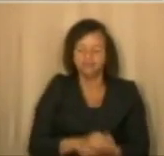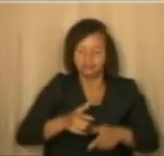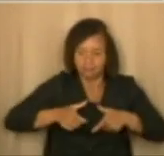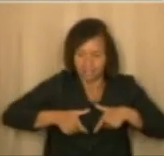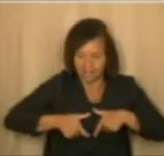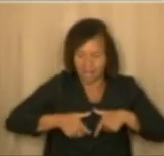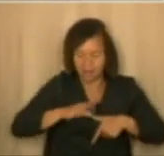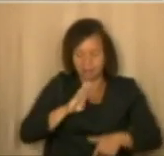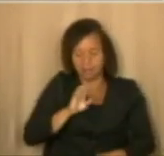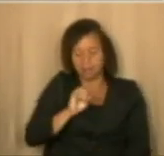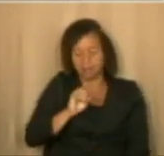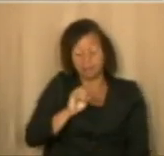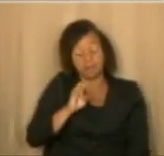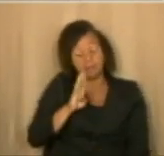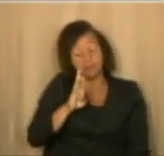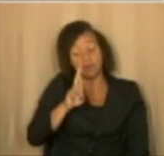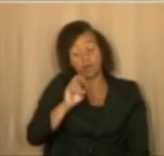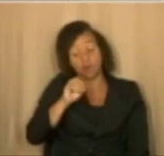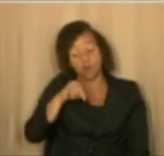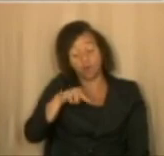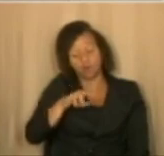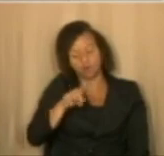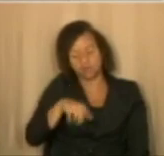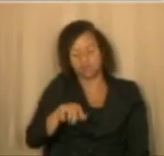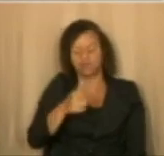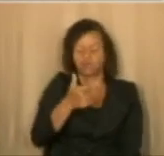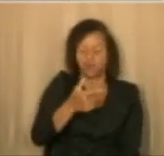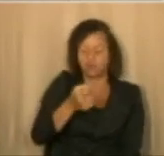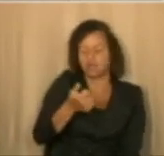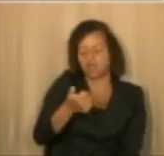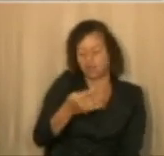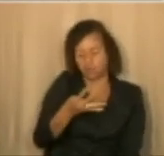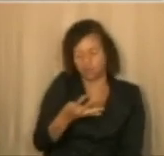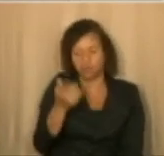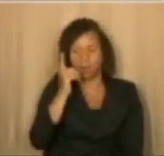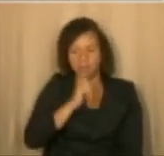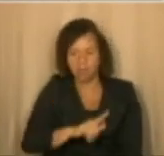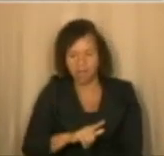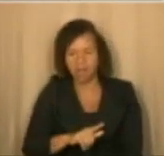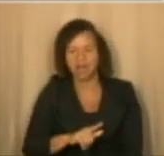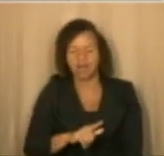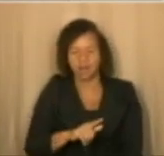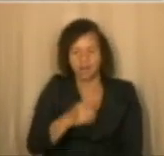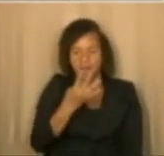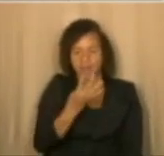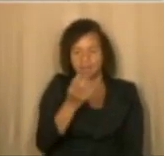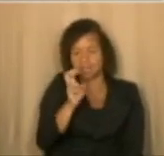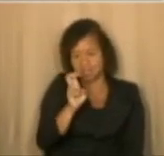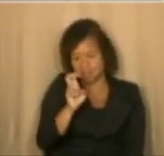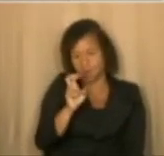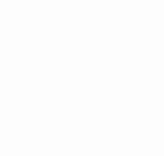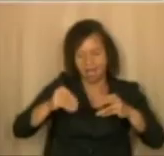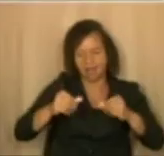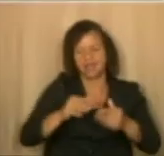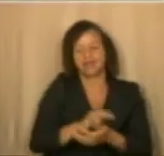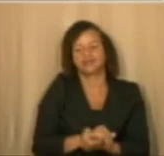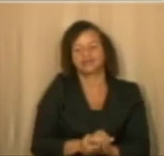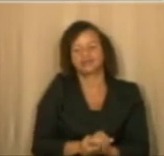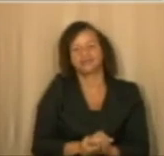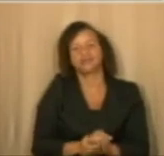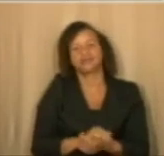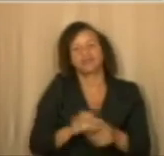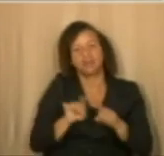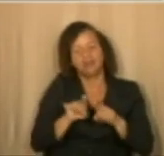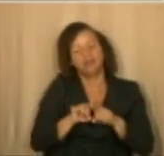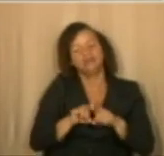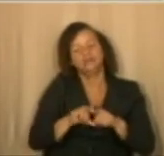bronze. Já em 2014, foi campeão do quarteto de areia na categoria 45 anos a mais, ficando também